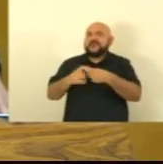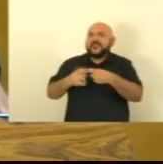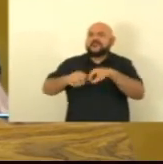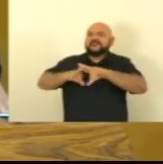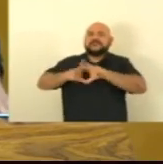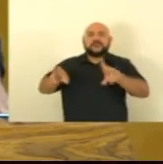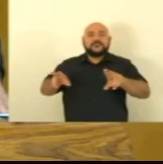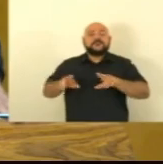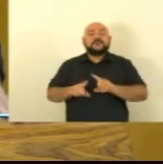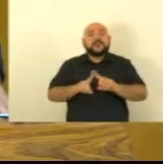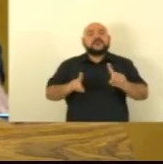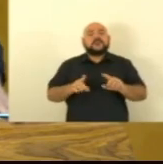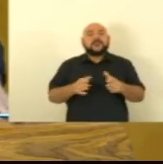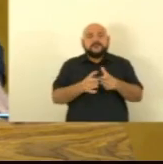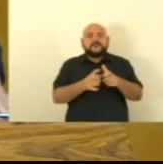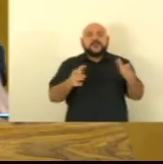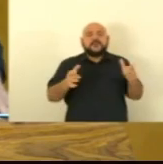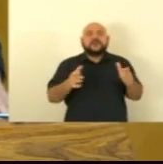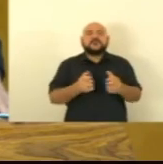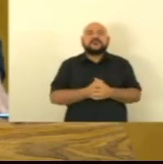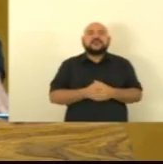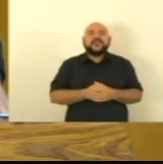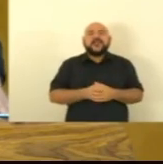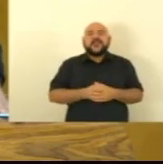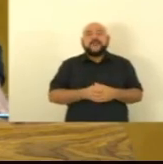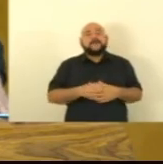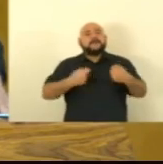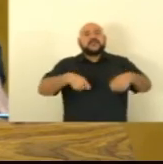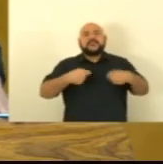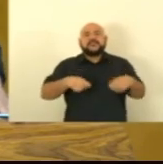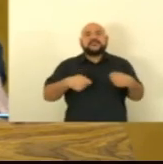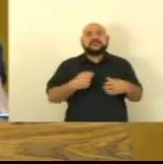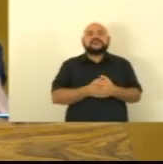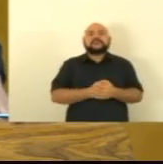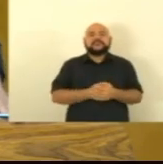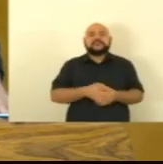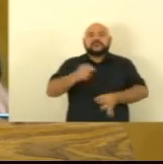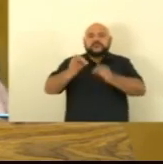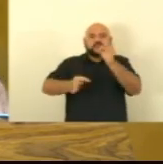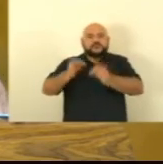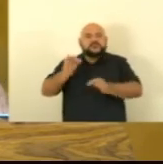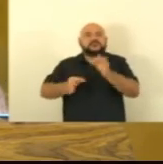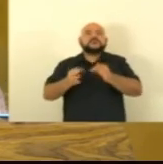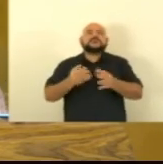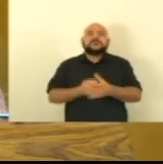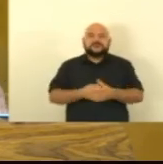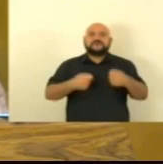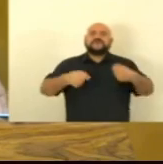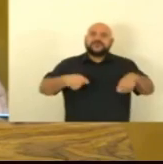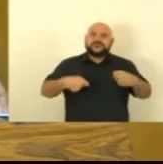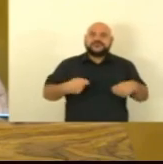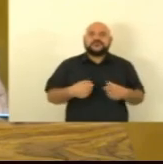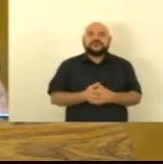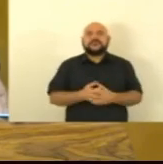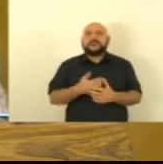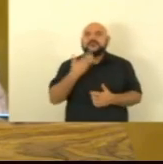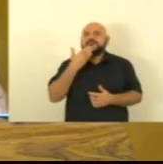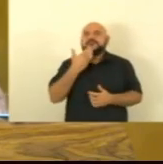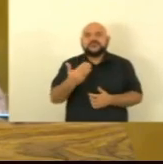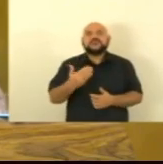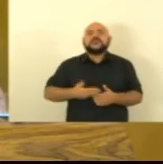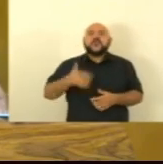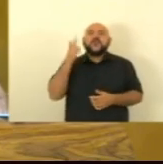essa situação precisa ser judicializada. Só para vocês terem uma ideia, na última quinta-feira